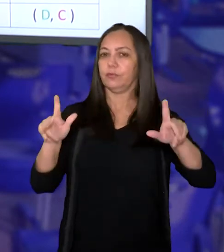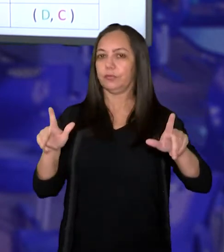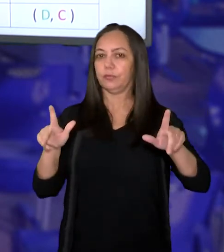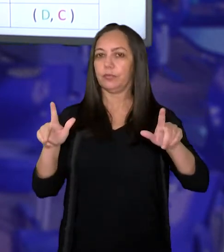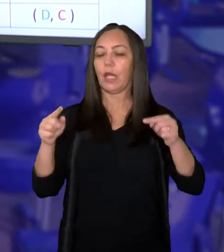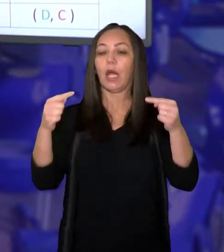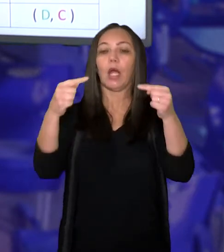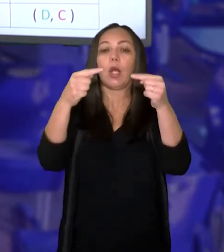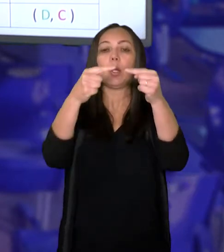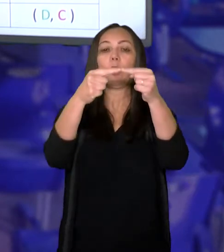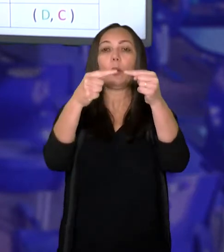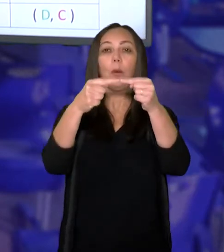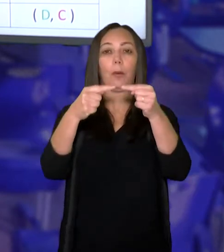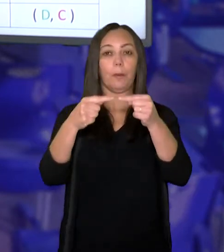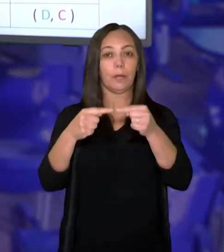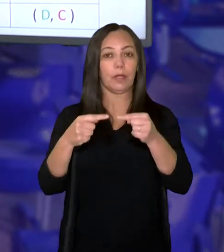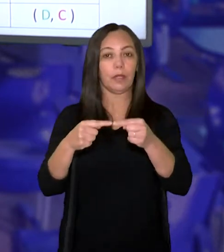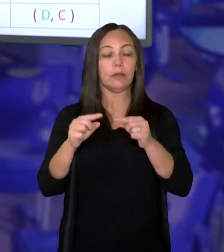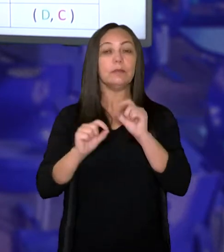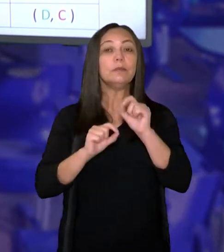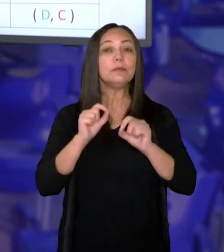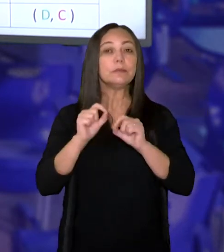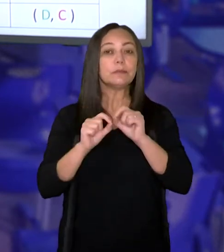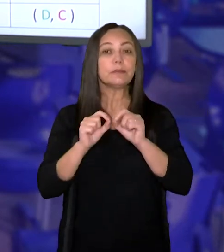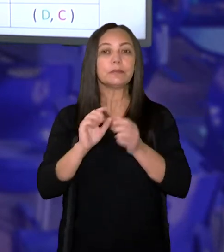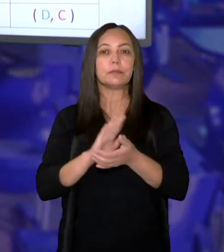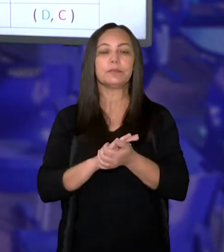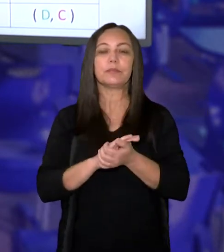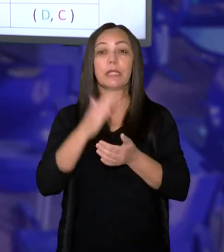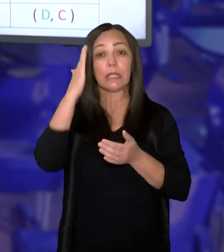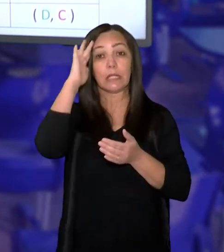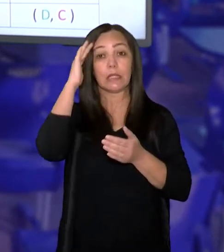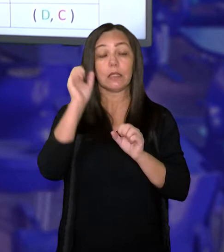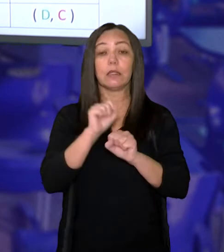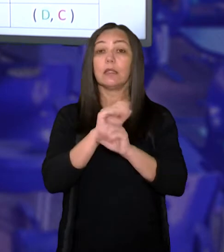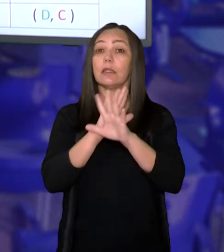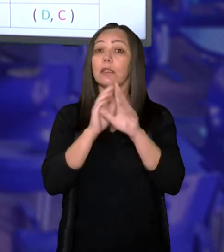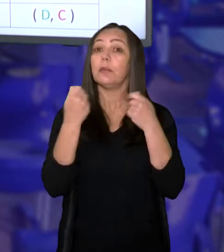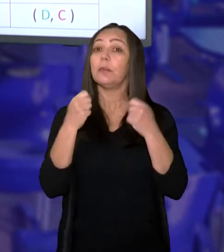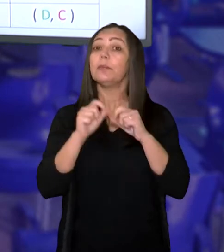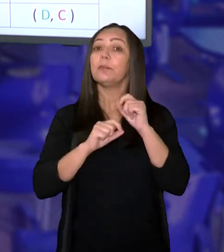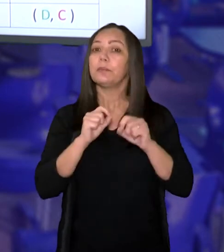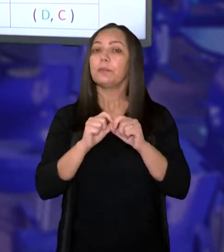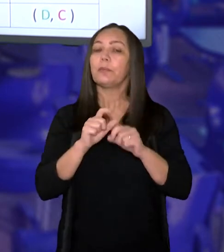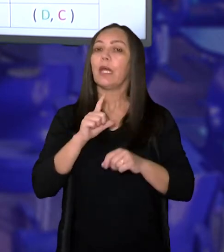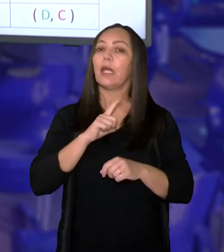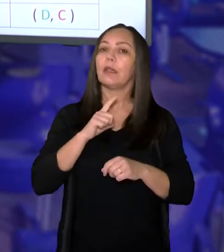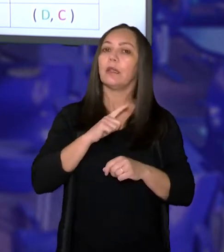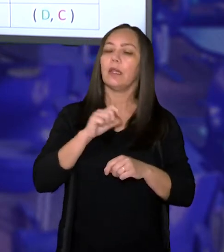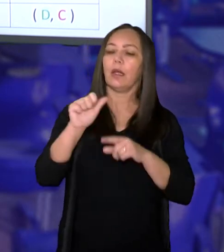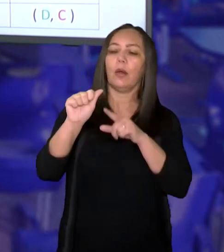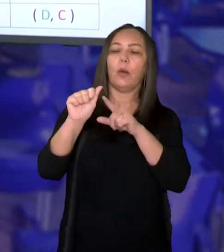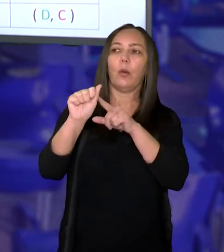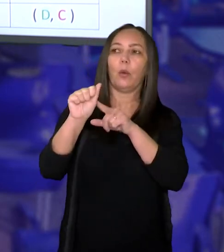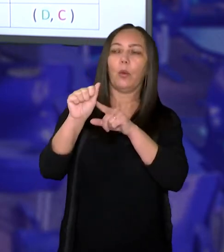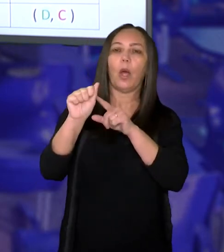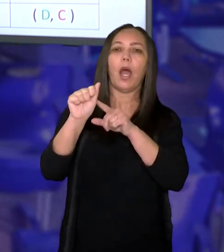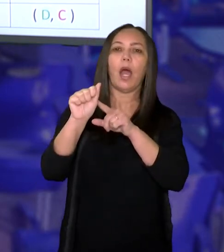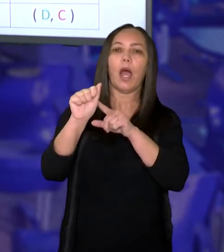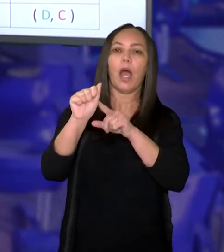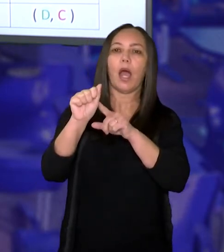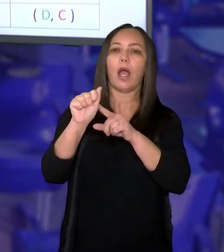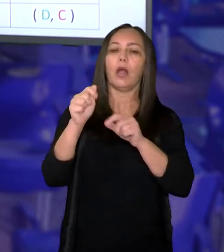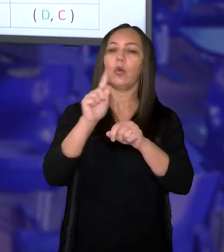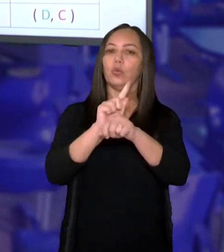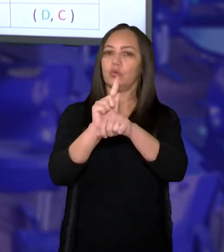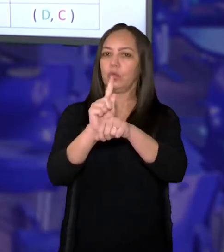A combinação, nós precisamos entender. Eu tenho aqui o A, que